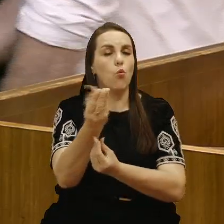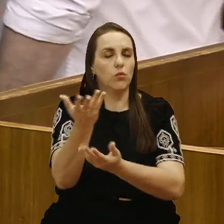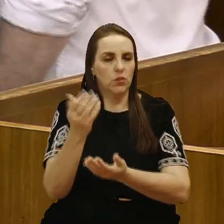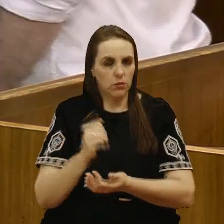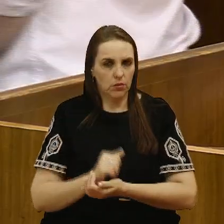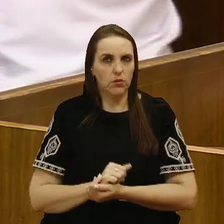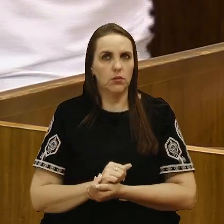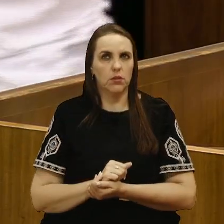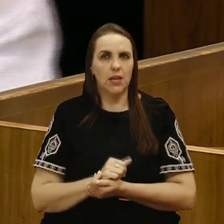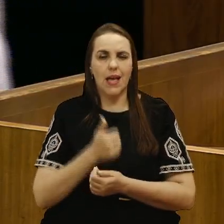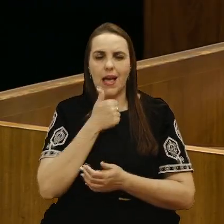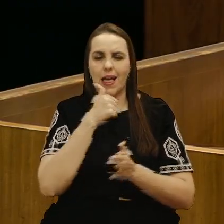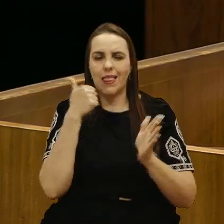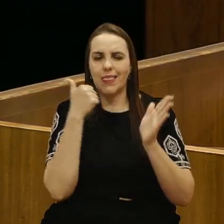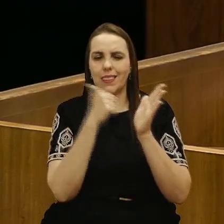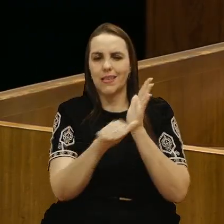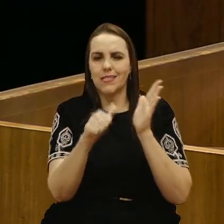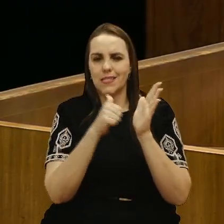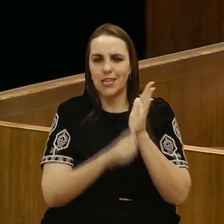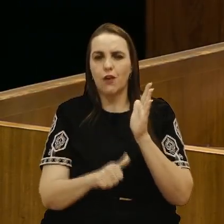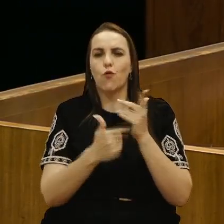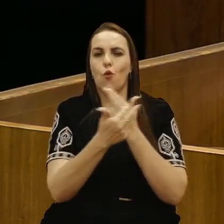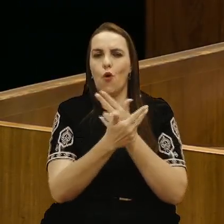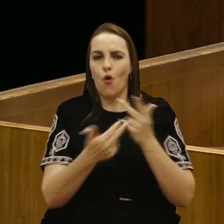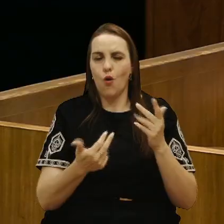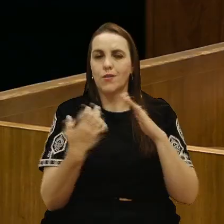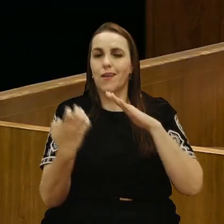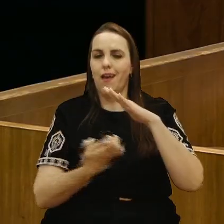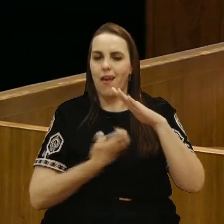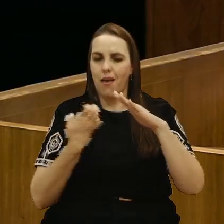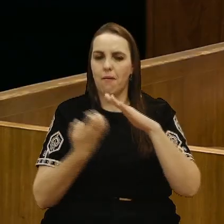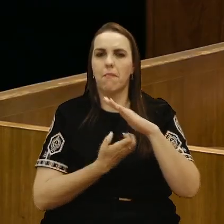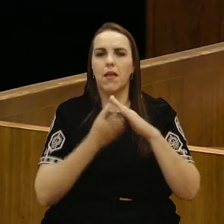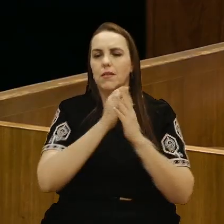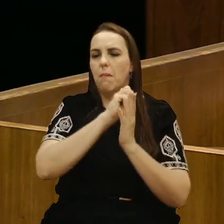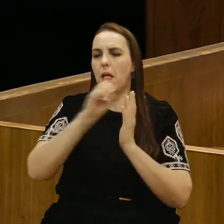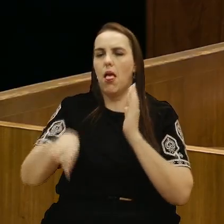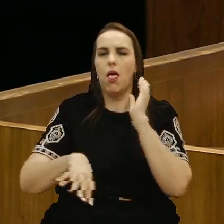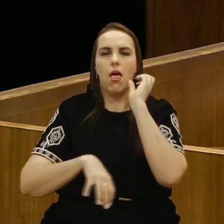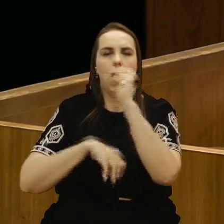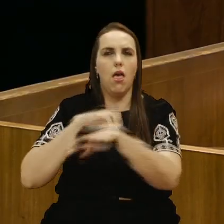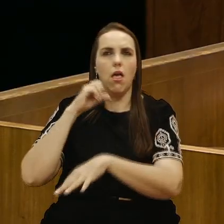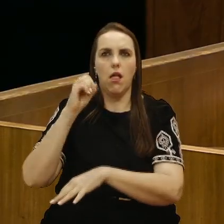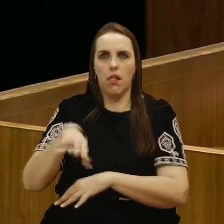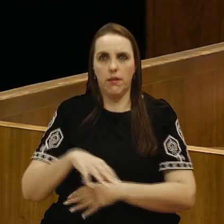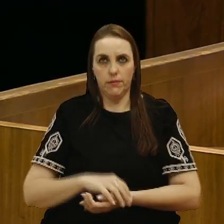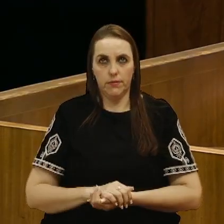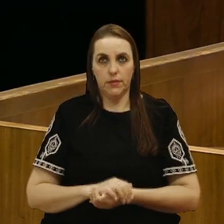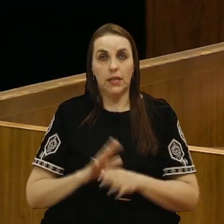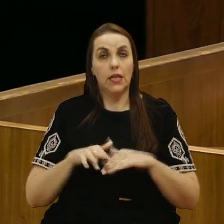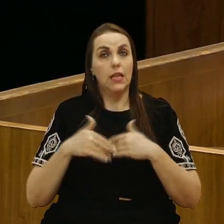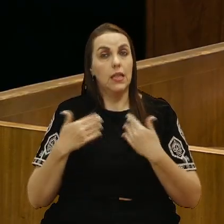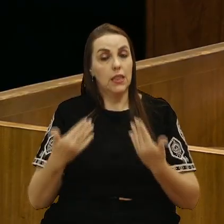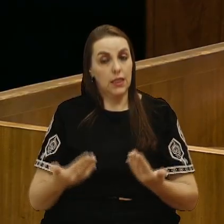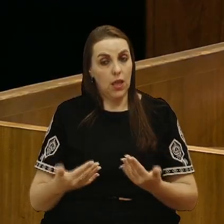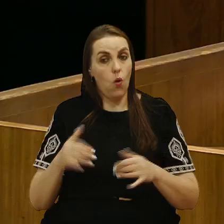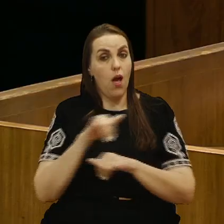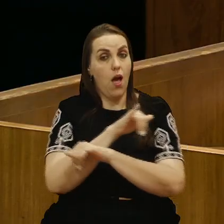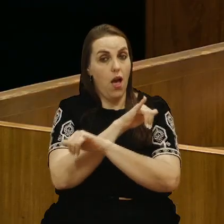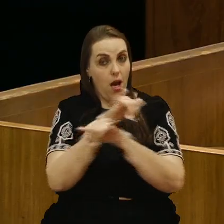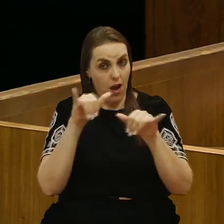muito adesivo, muita coisa de empresas que estão descartando. Então serve o